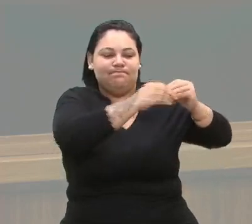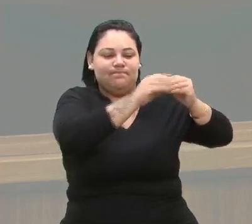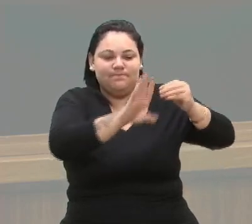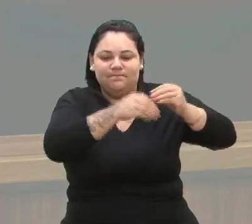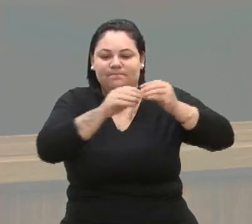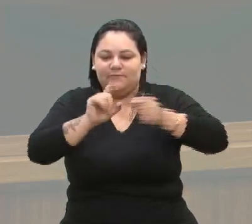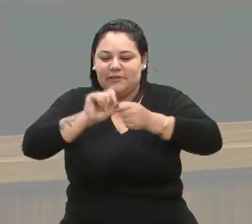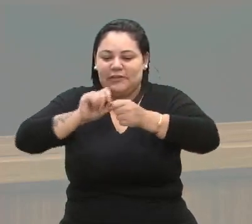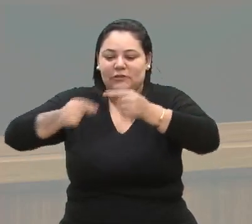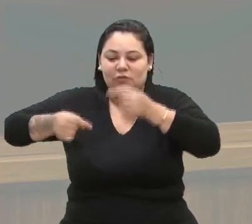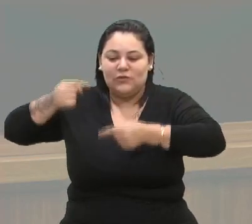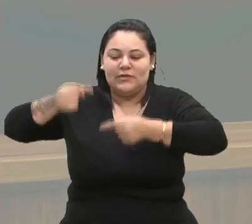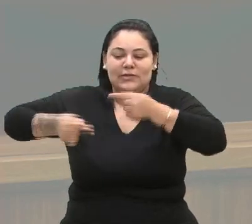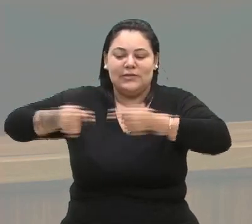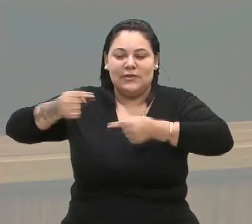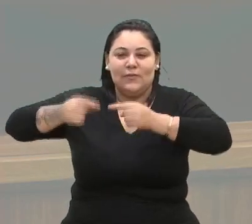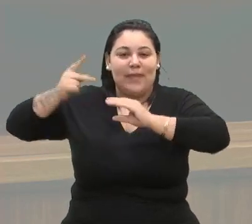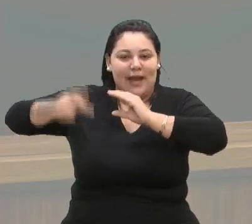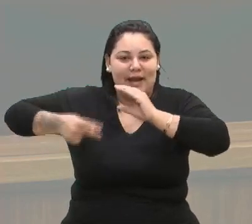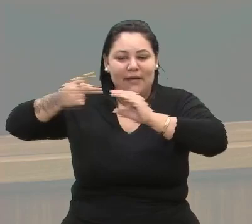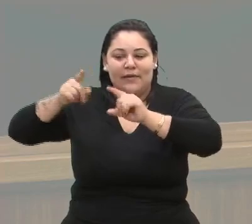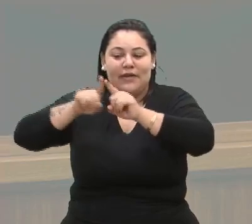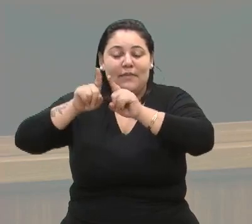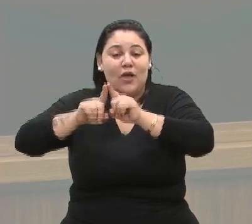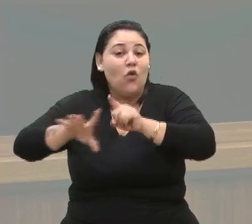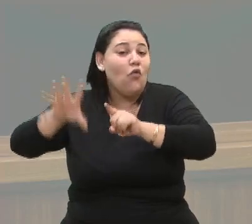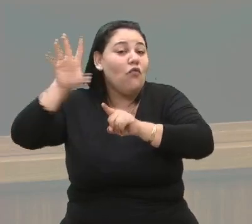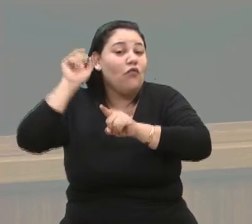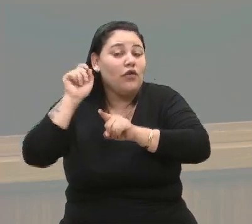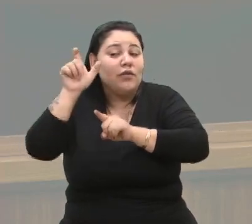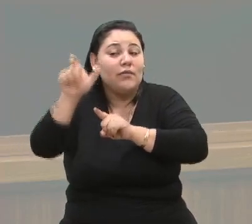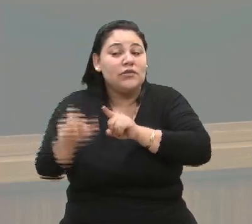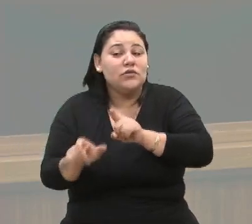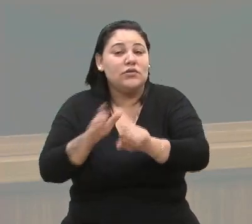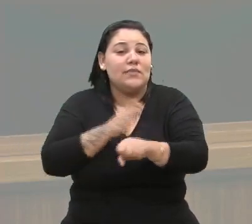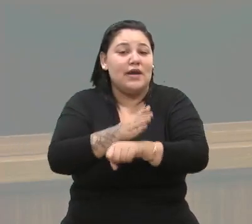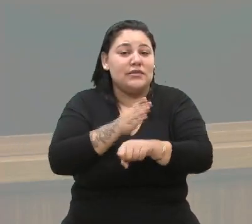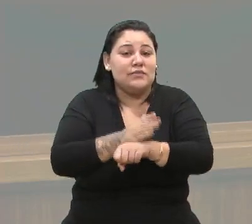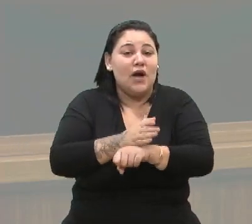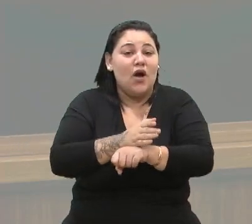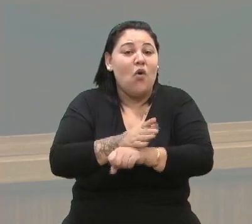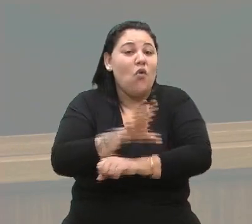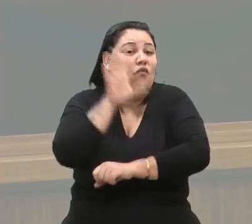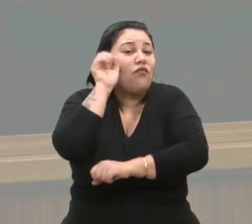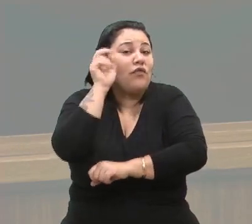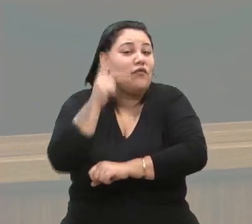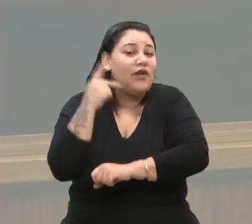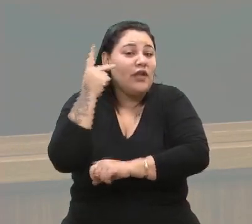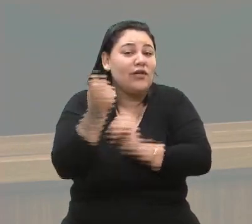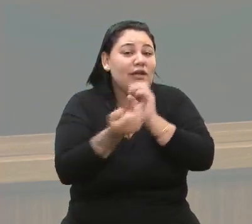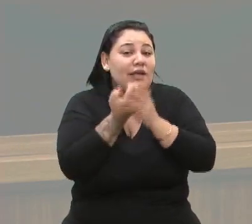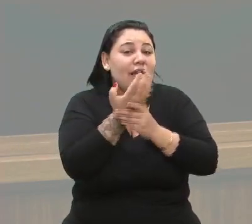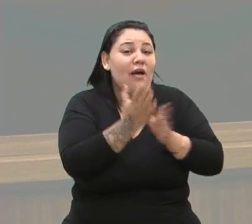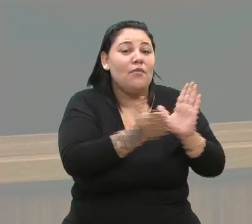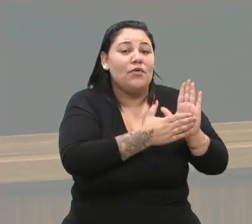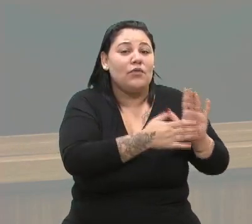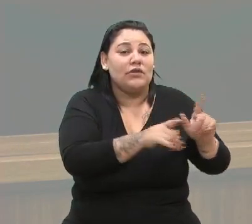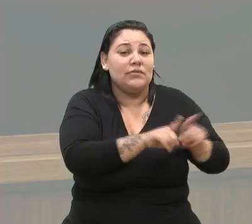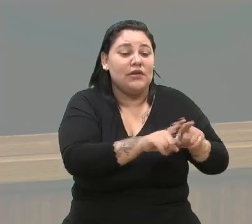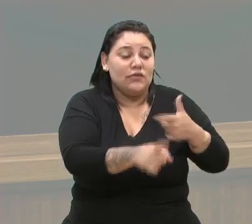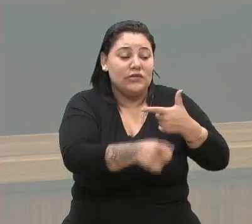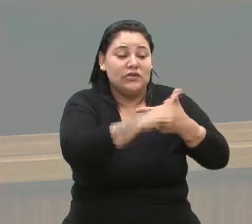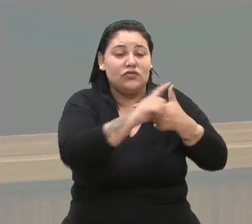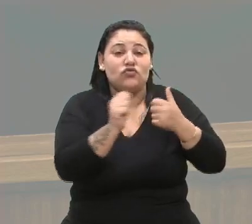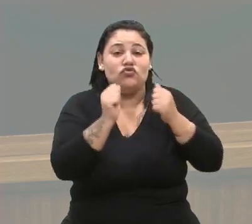Povo, ouvindo as pessoas envolvidas, ouvindo os vereadores que propõem e o Poder